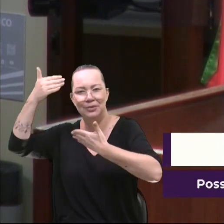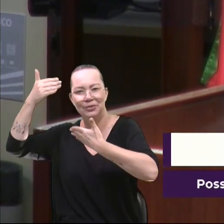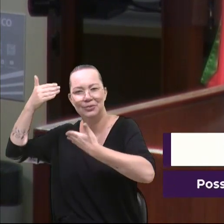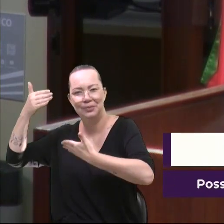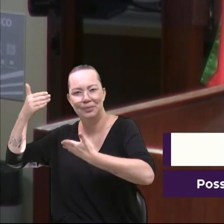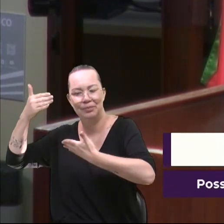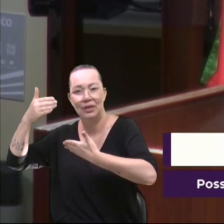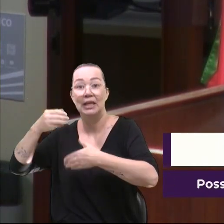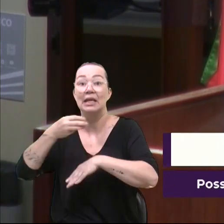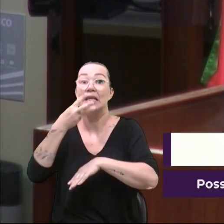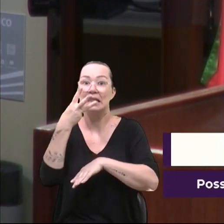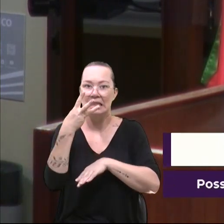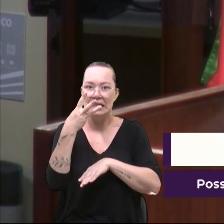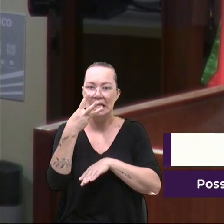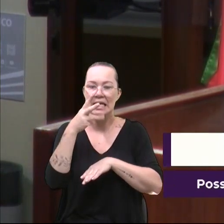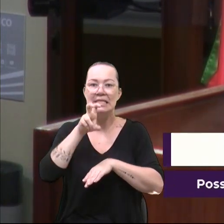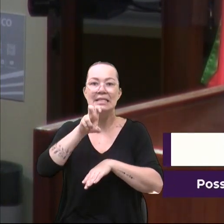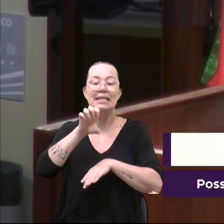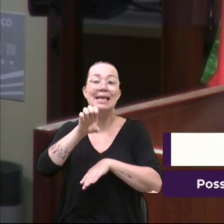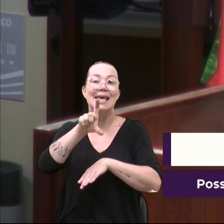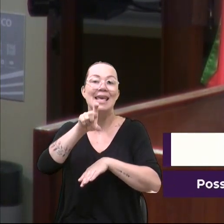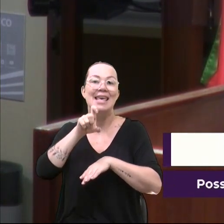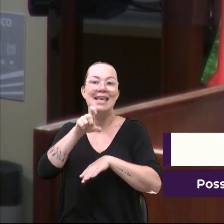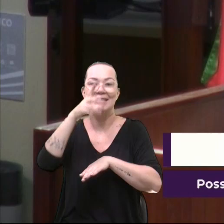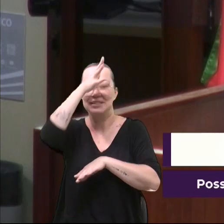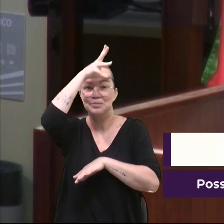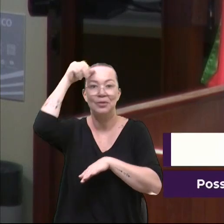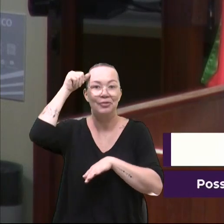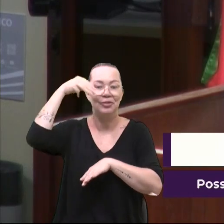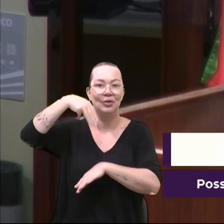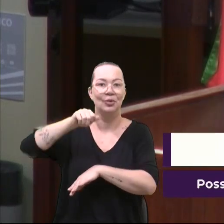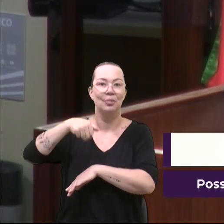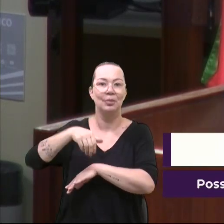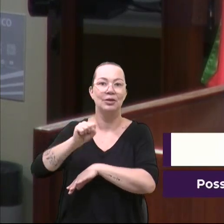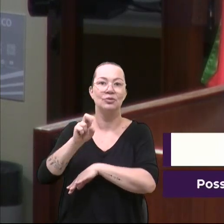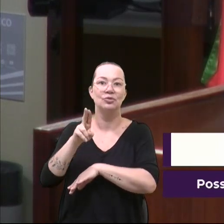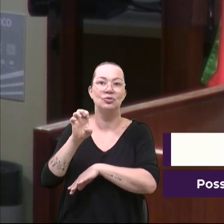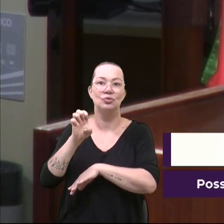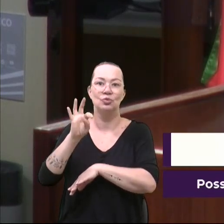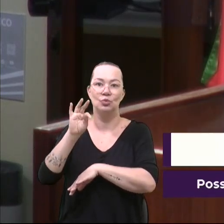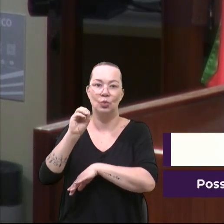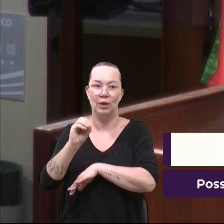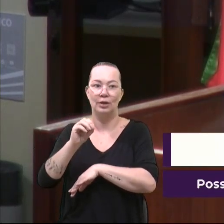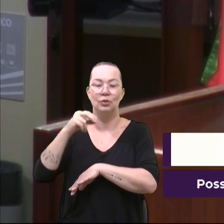inclusive 3 ex-prefeitos, o Mansueto, Sartori e o Alceu.